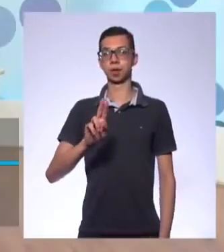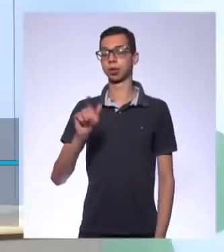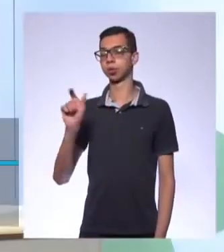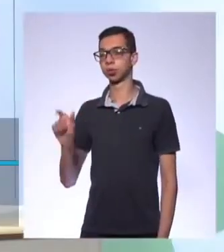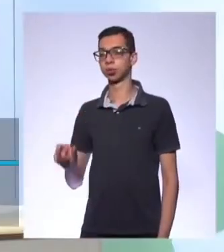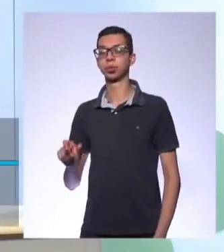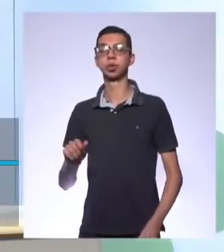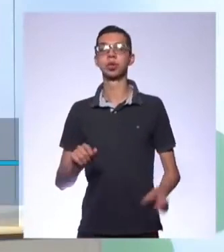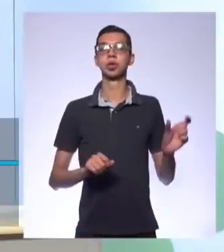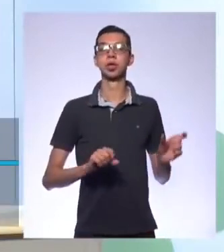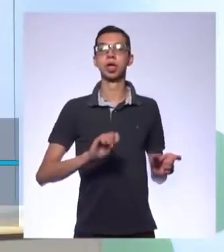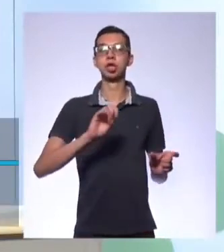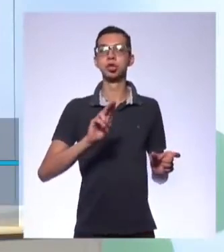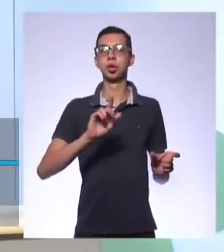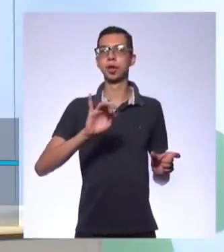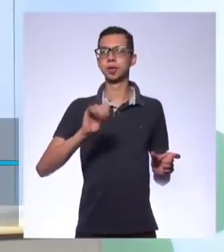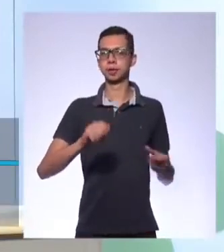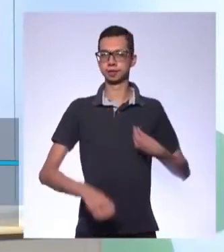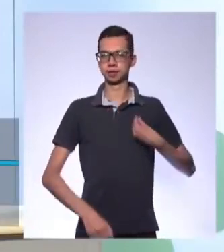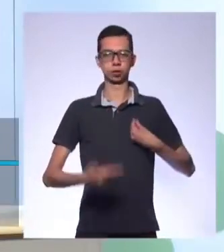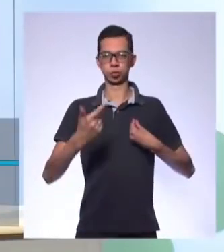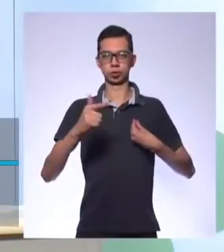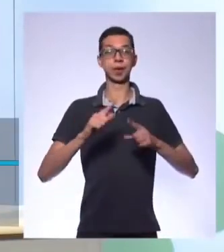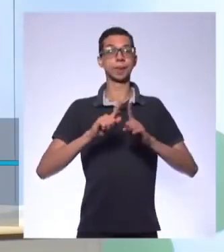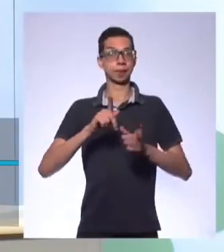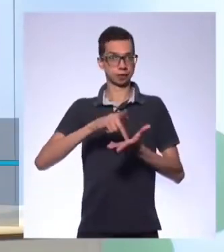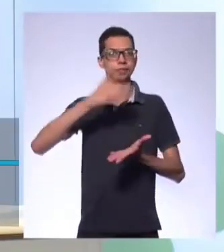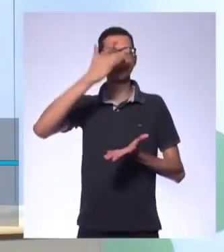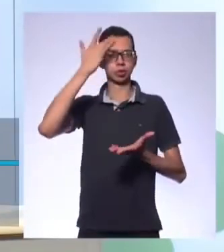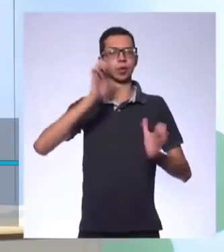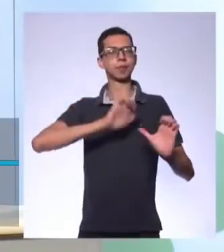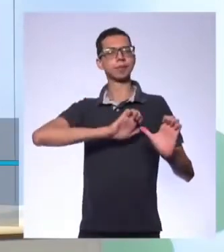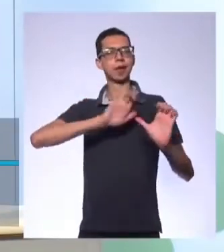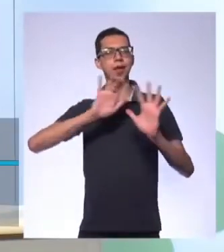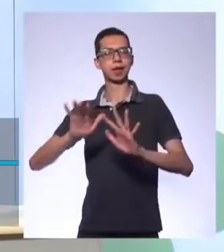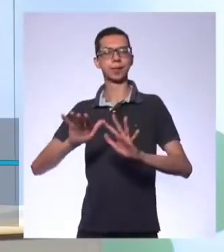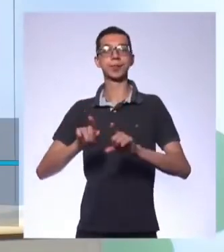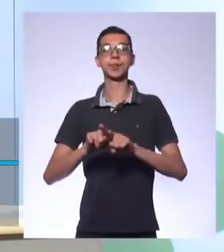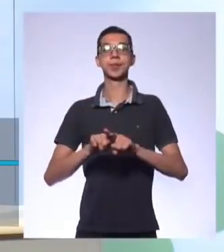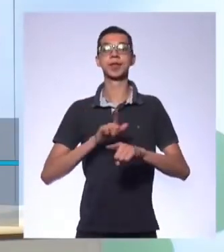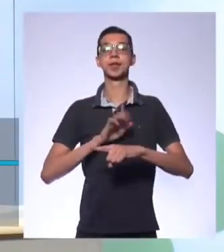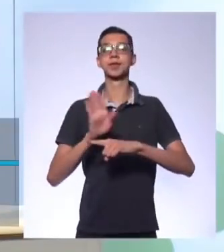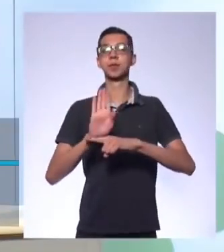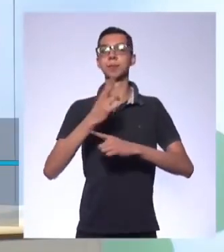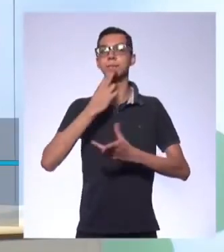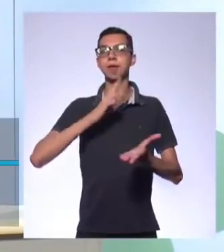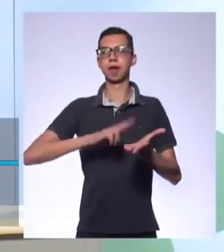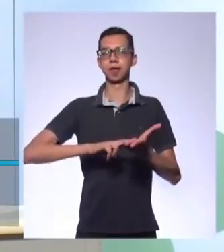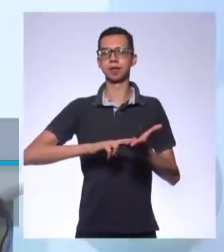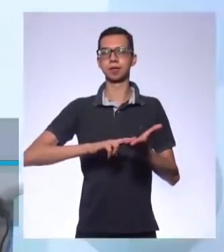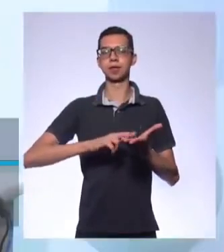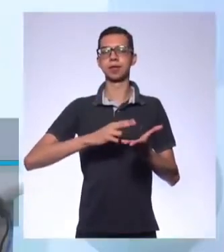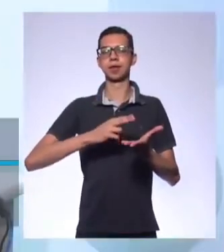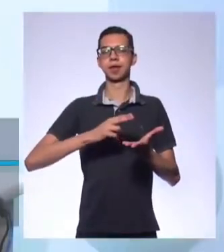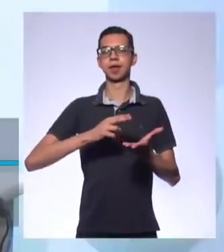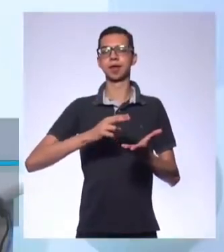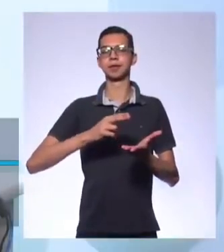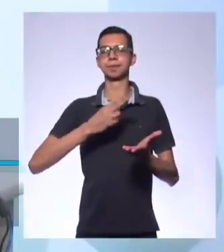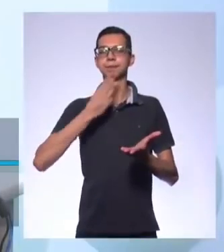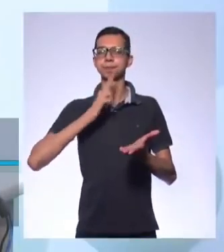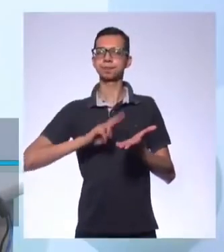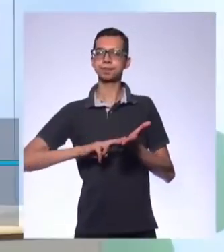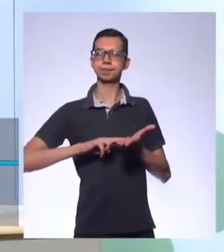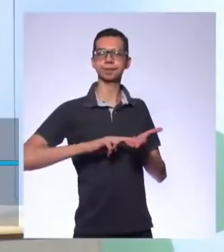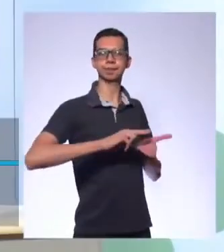pessoas vão muito a esse local, se vocês pesquisarem. Tem o filme Cartas para Julieta, né? Que também. Então, eu não